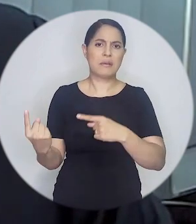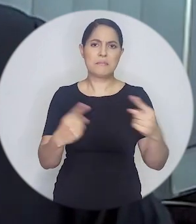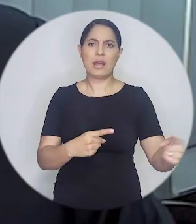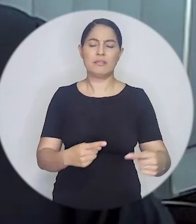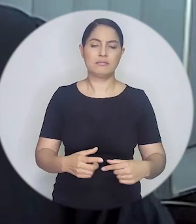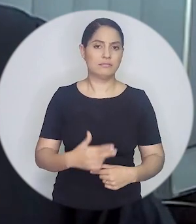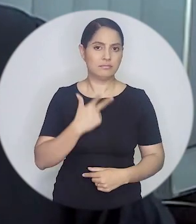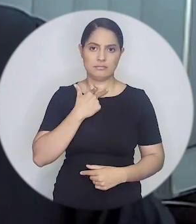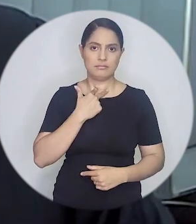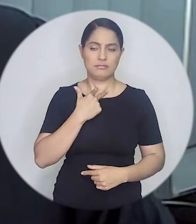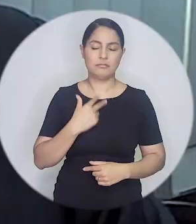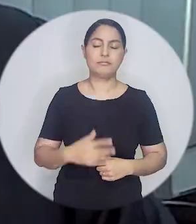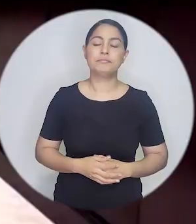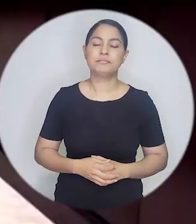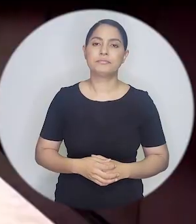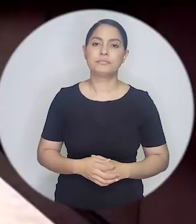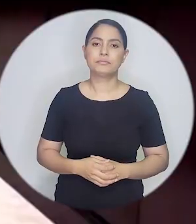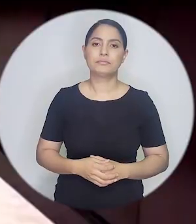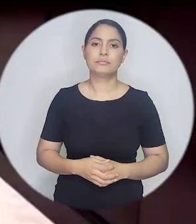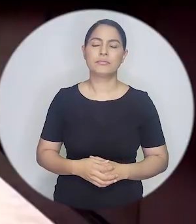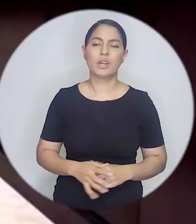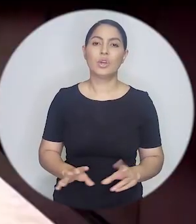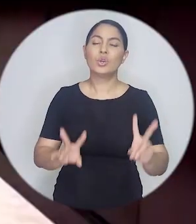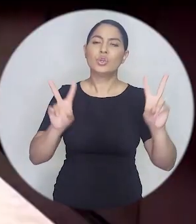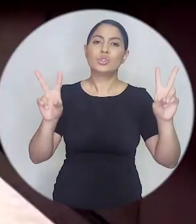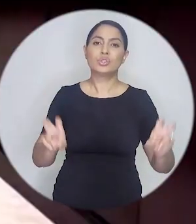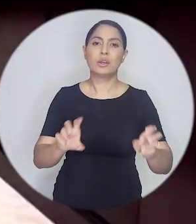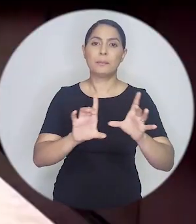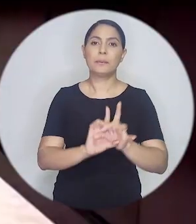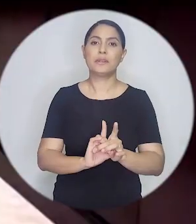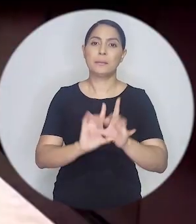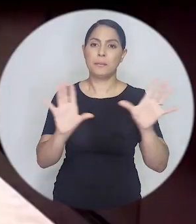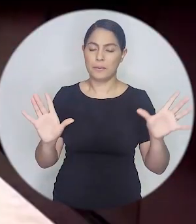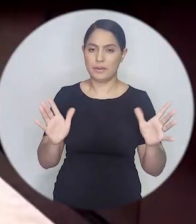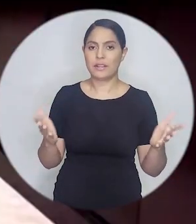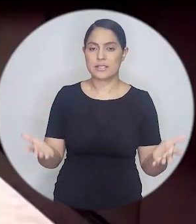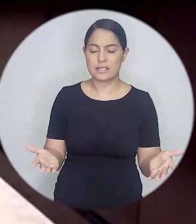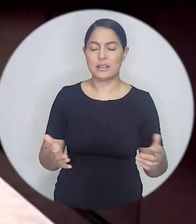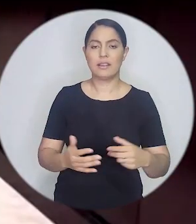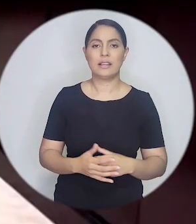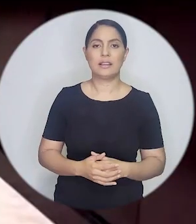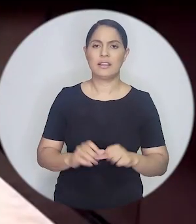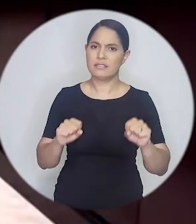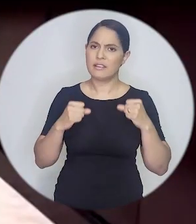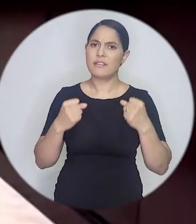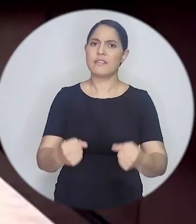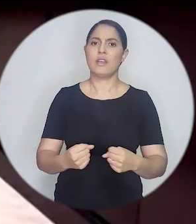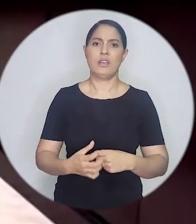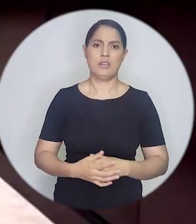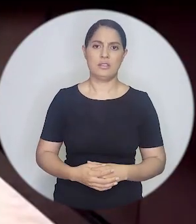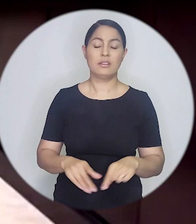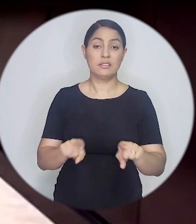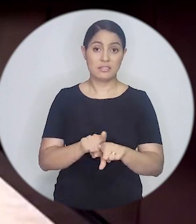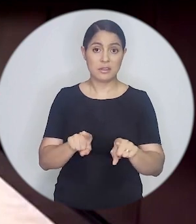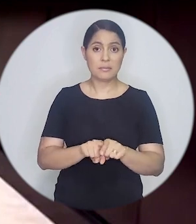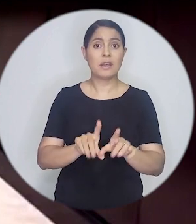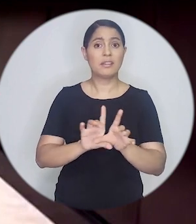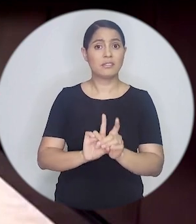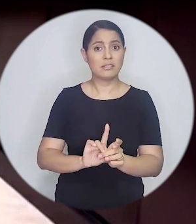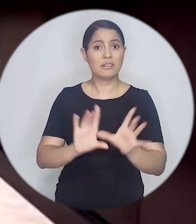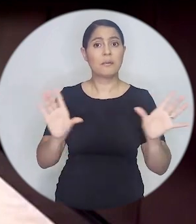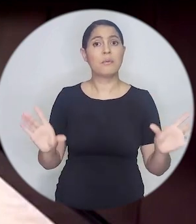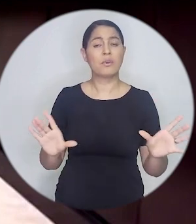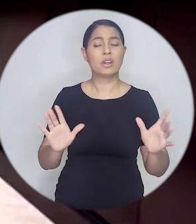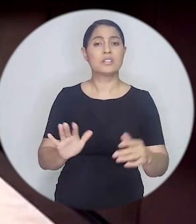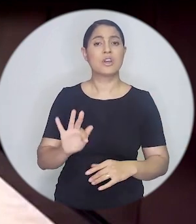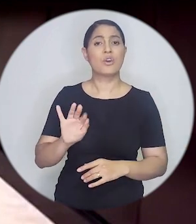afrontar ou desafiar um outro poder. Na matéria, né, da defesa da democracia, como também não só da